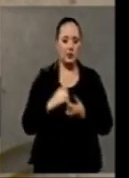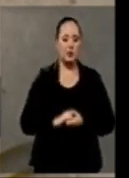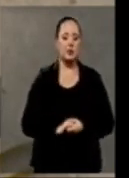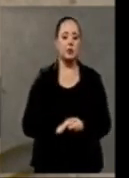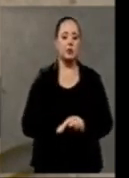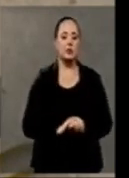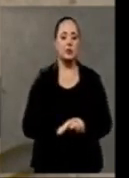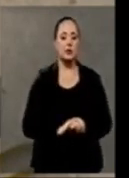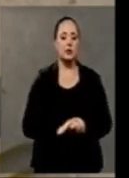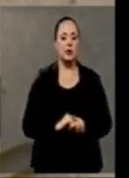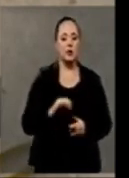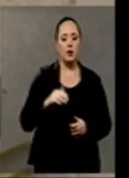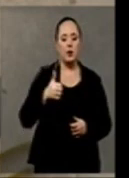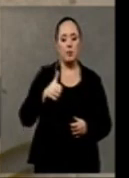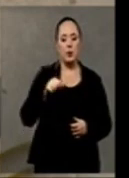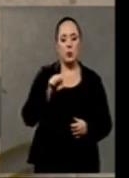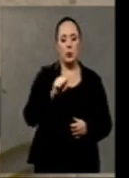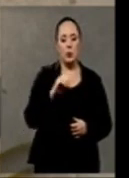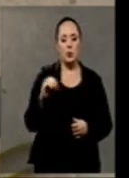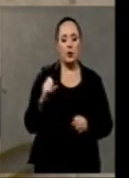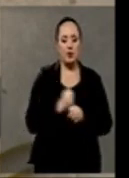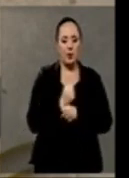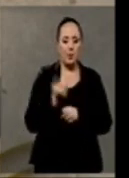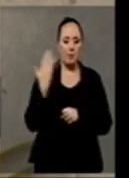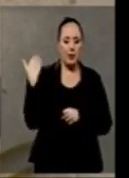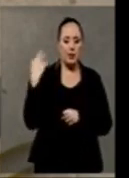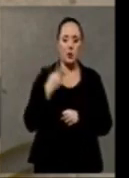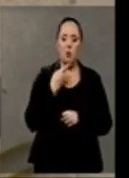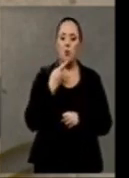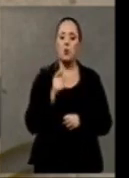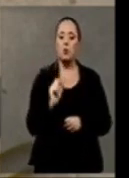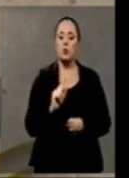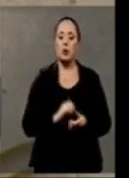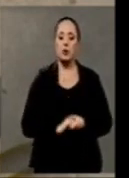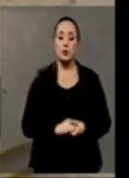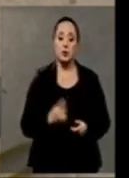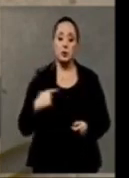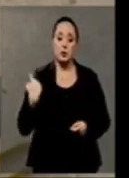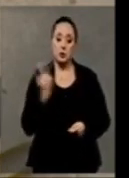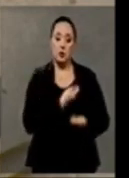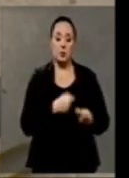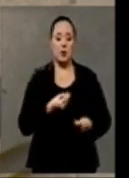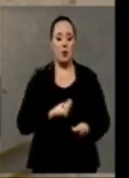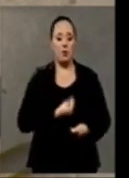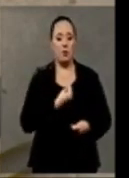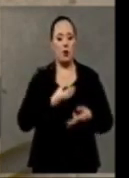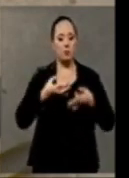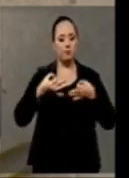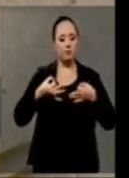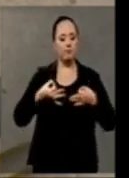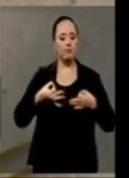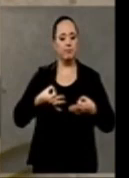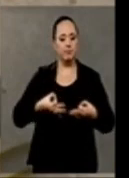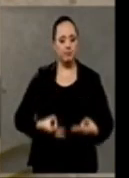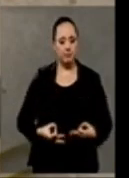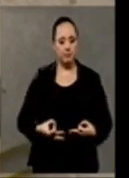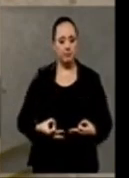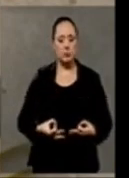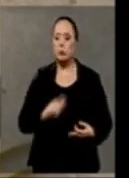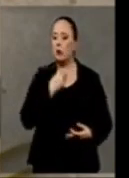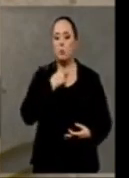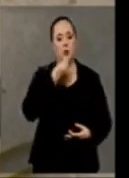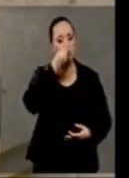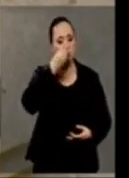cerca de 1.800 anos atrás disse que temos que viver honestamente não ofender a ninguém